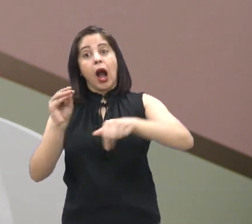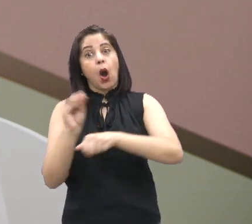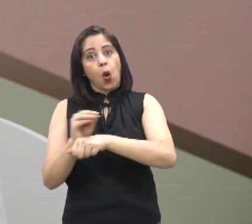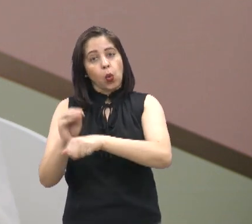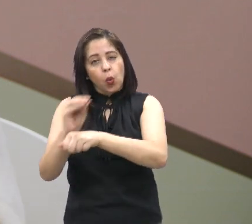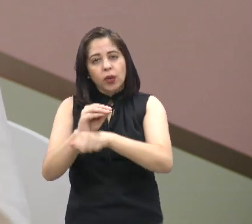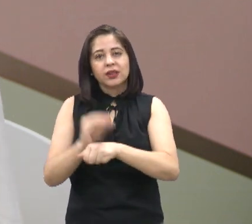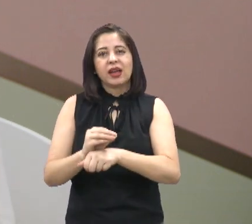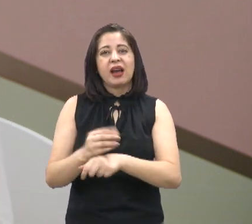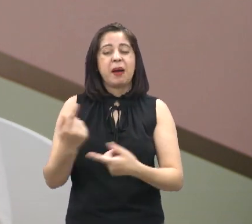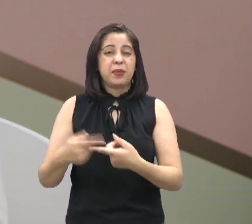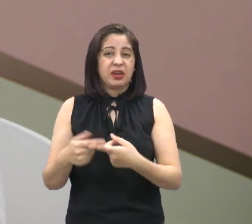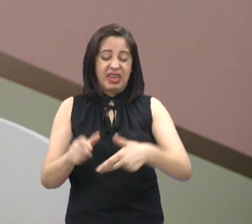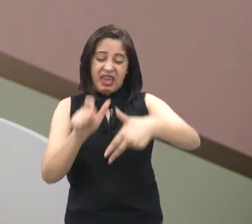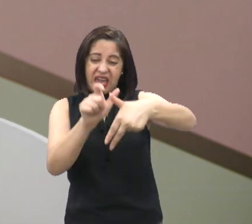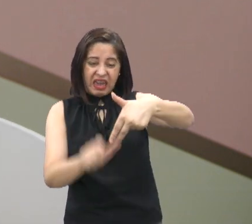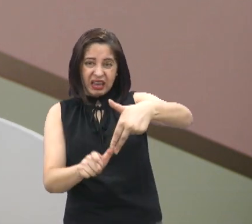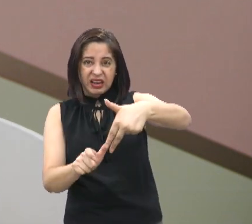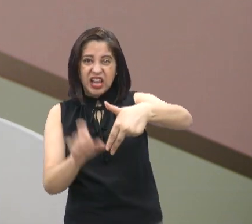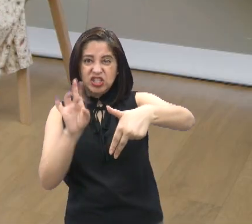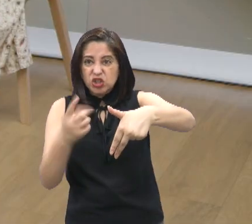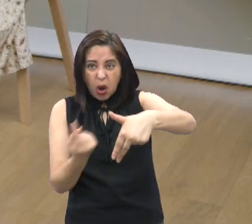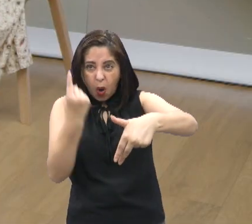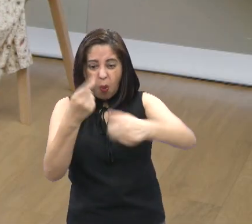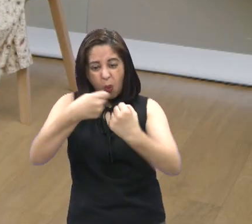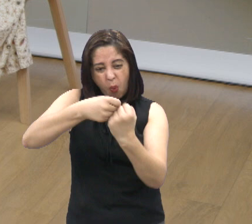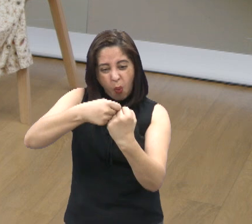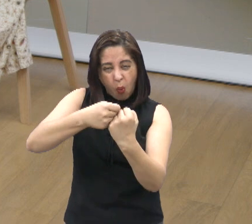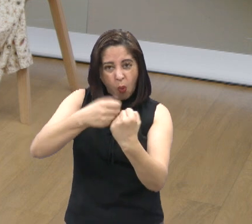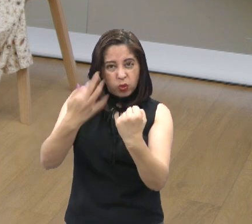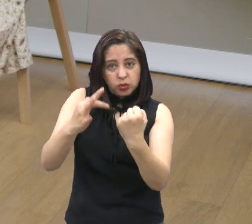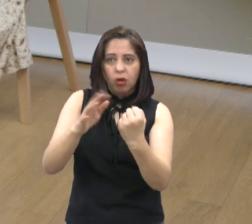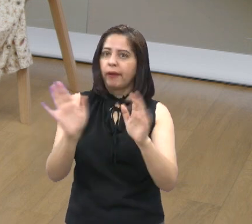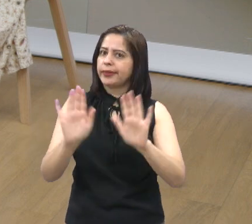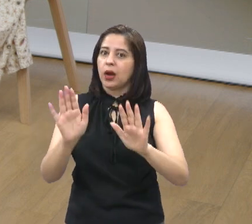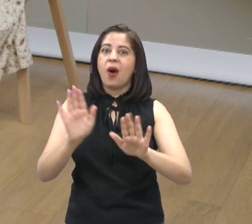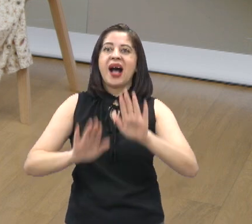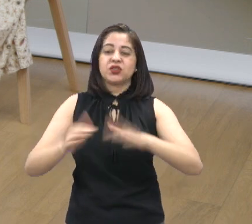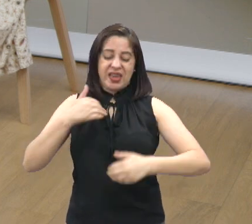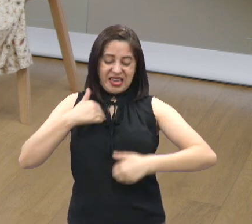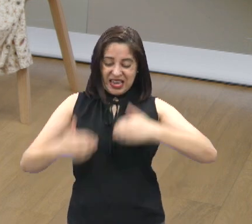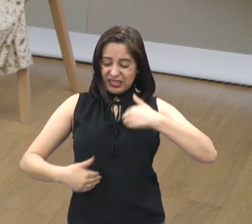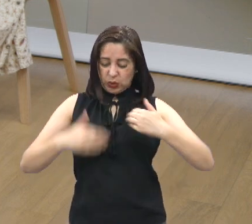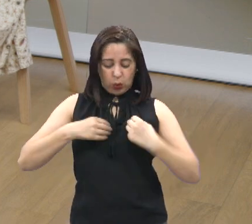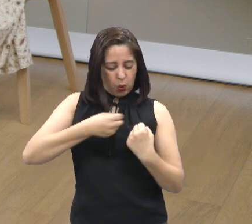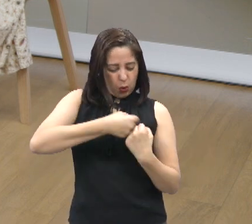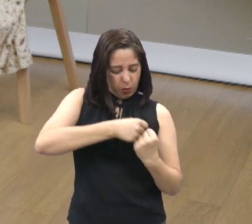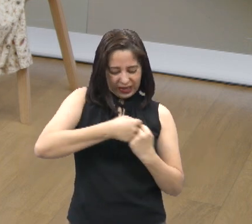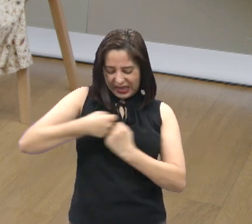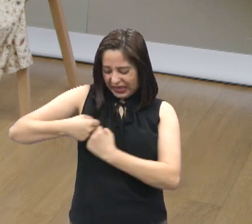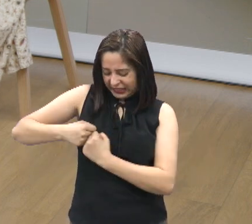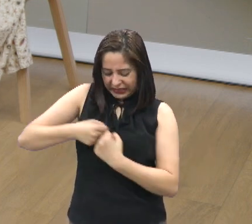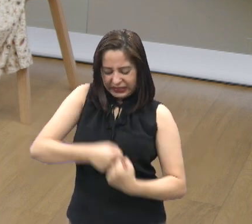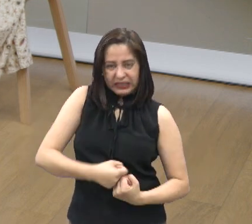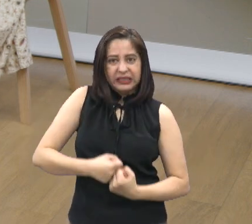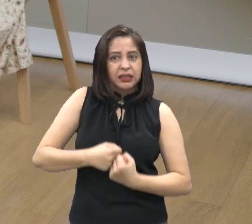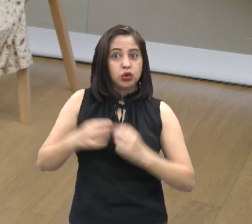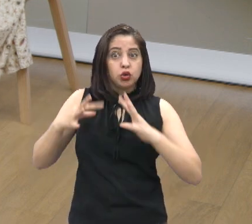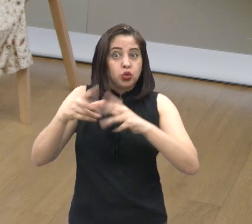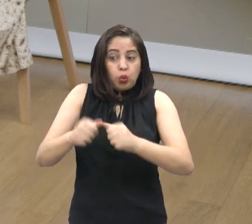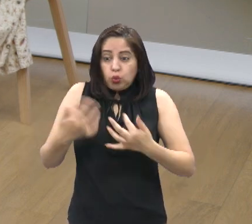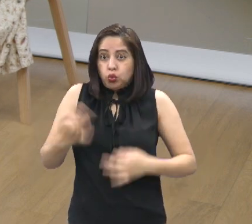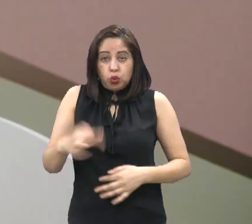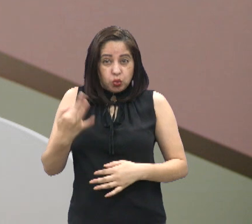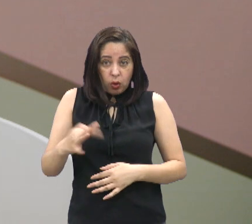muitas vezes o paciente não tem uma única articulação com artrose, né? Ele tem artrose em vários locais, só que às vezes é uma que está impactando muito